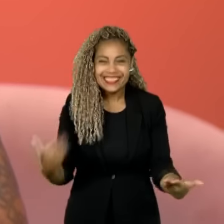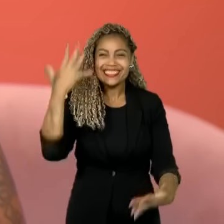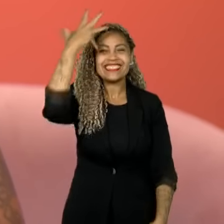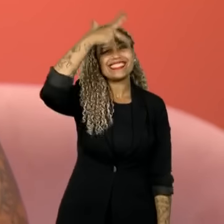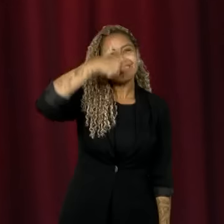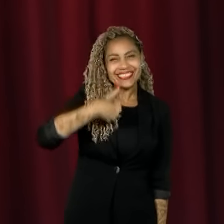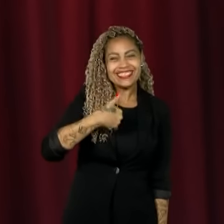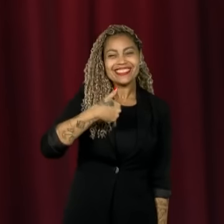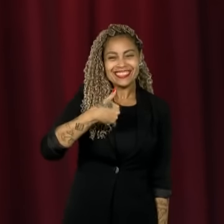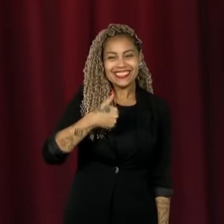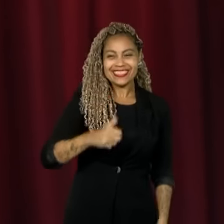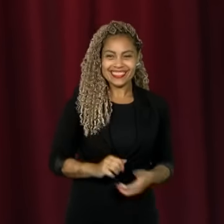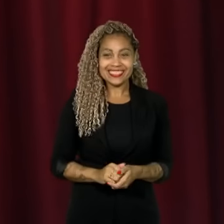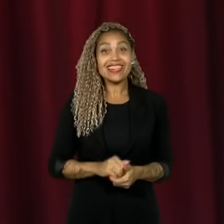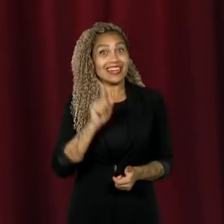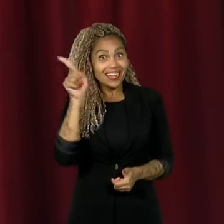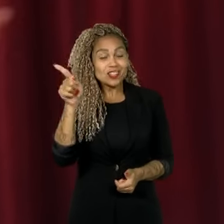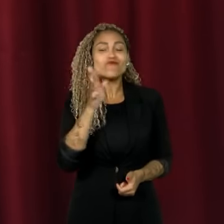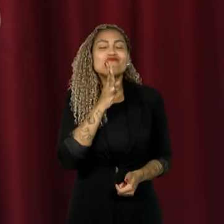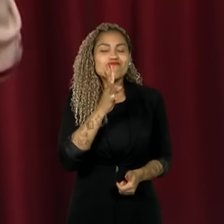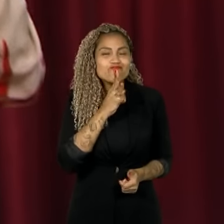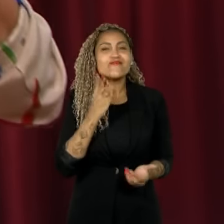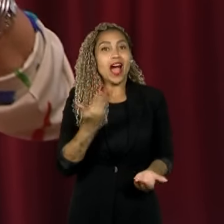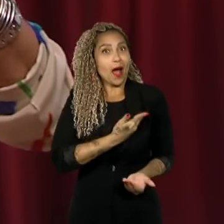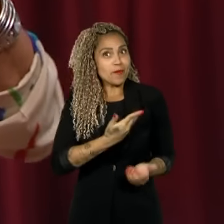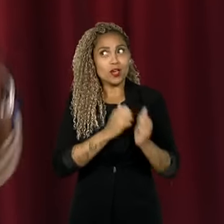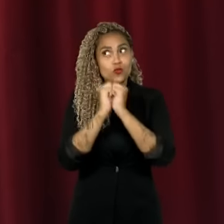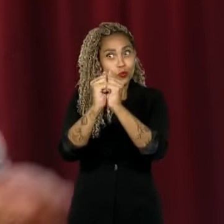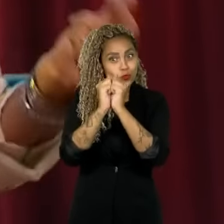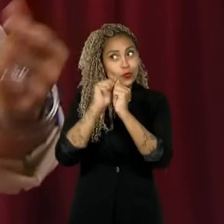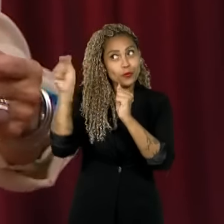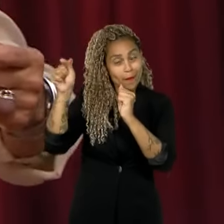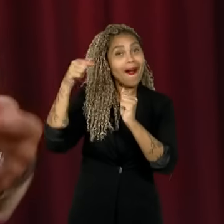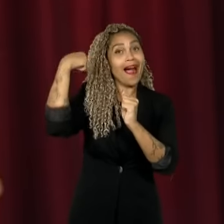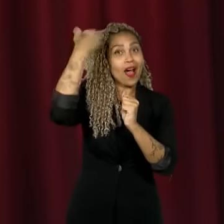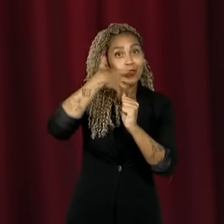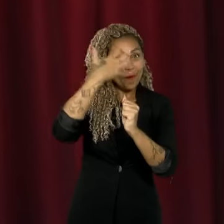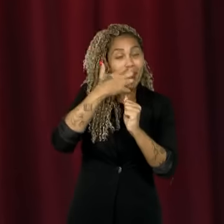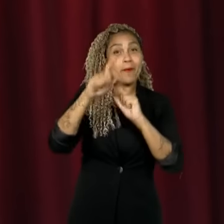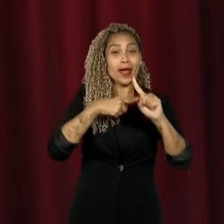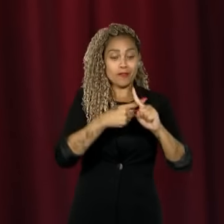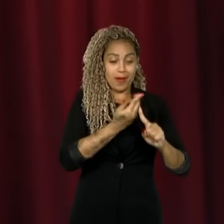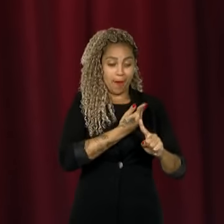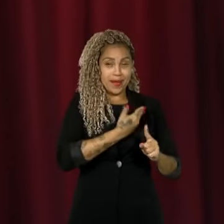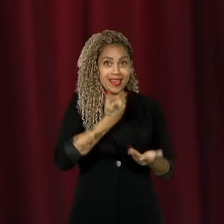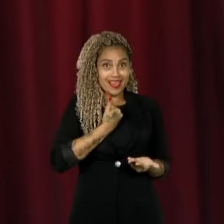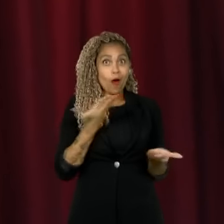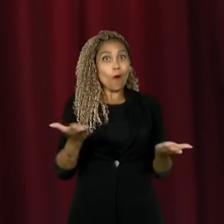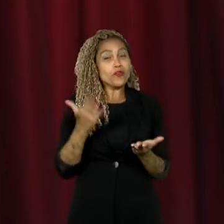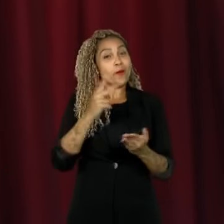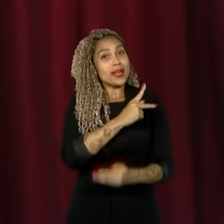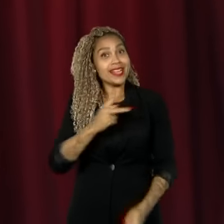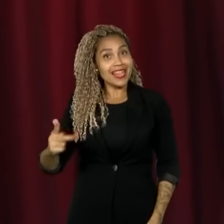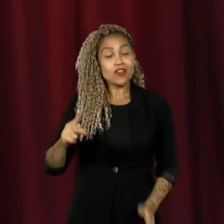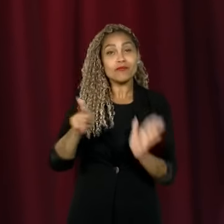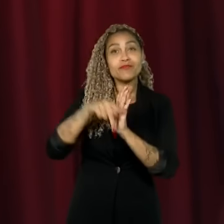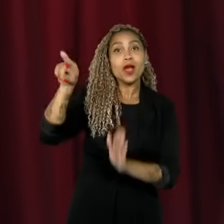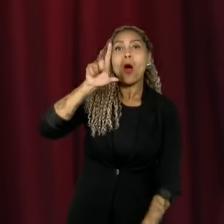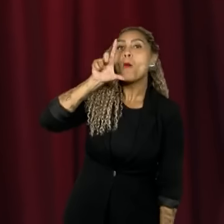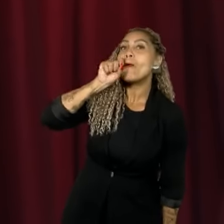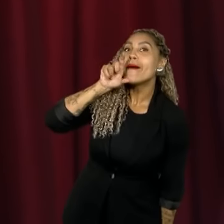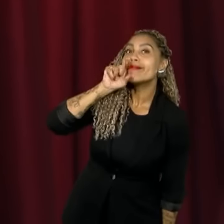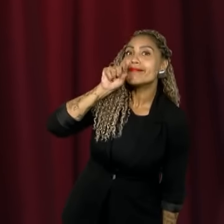Lindeza! Que foi amiga da cantora, é minha amiga e hoje é presidente da, de honra da Portela, escola de samba